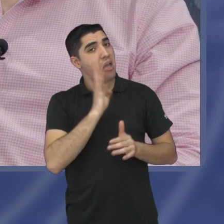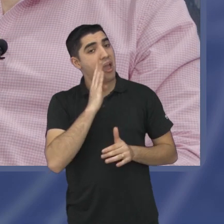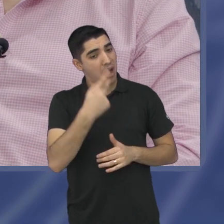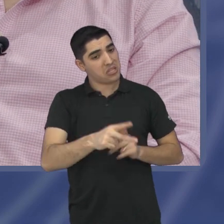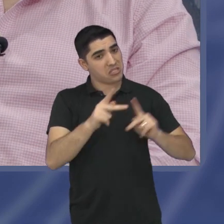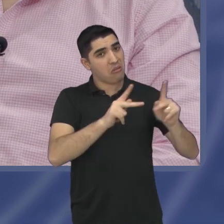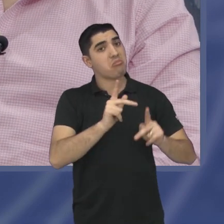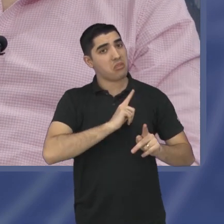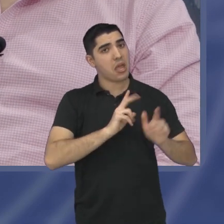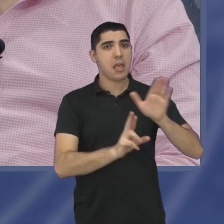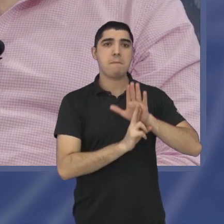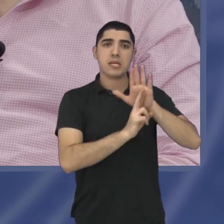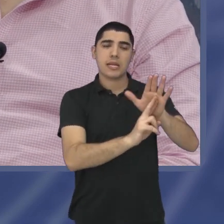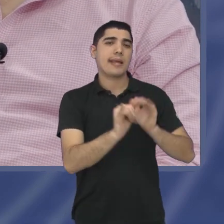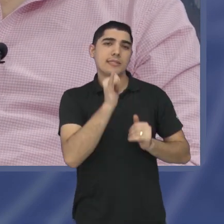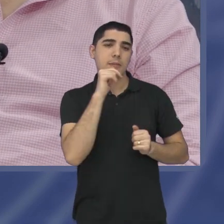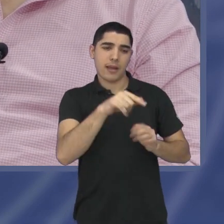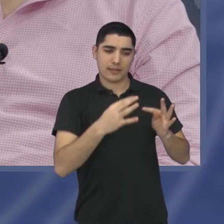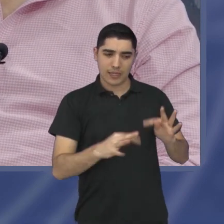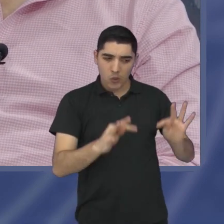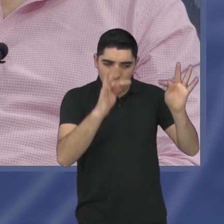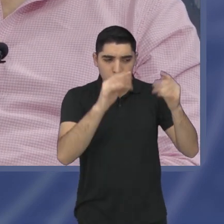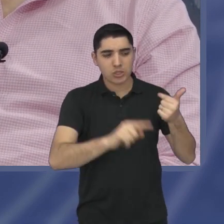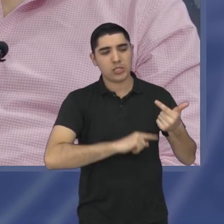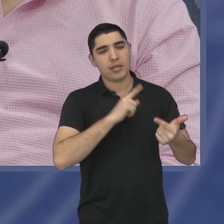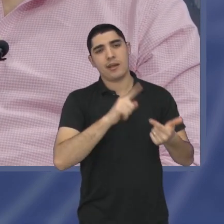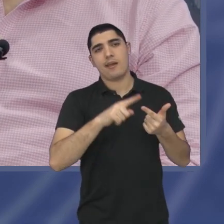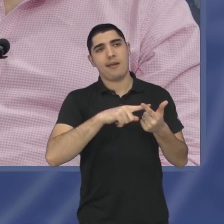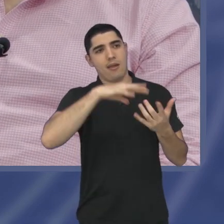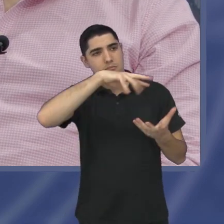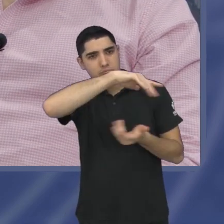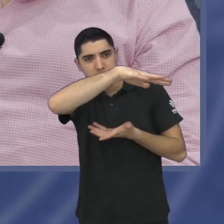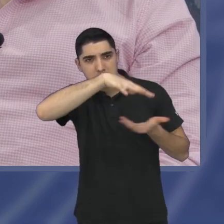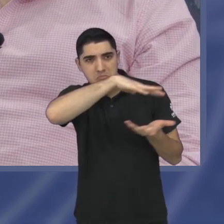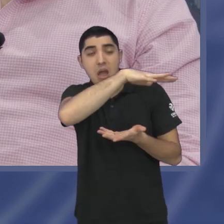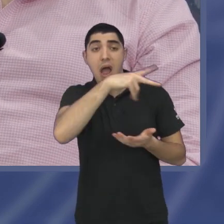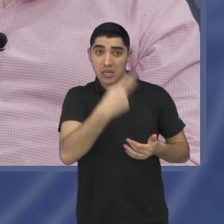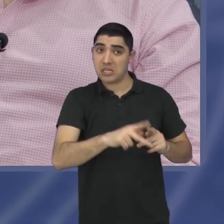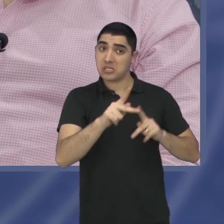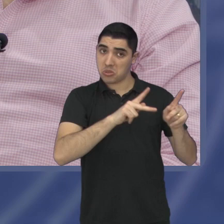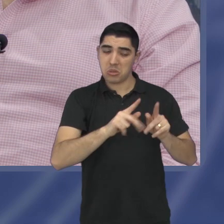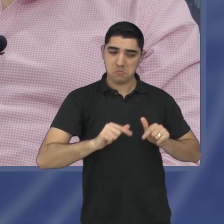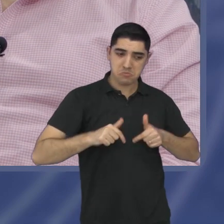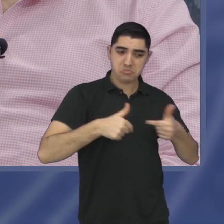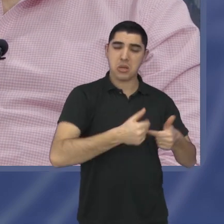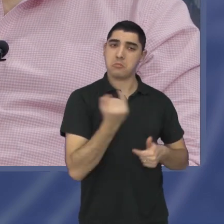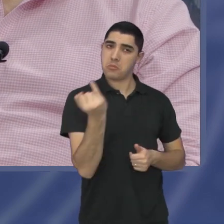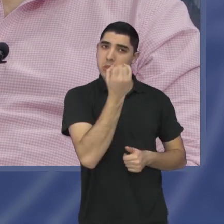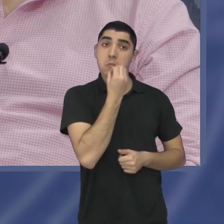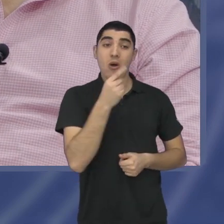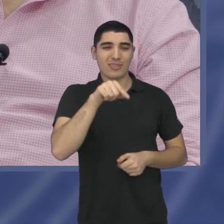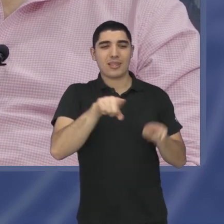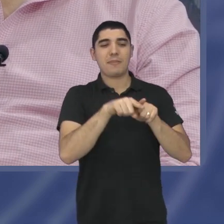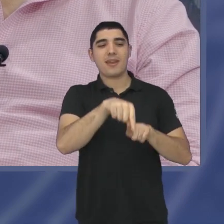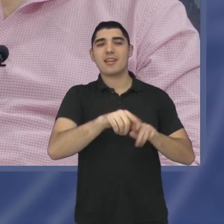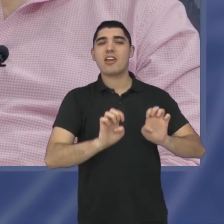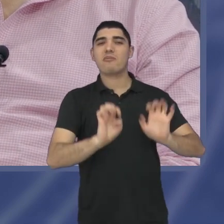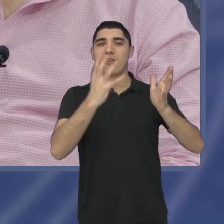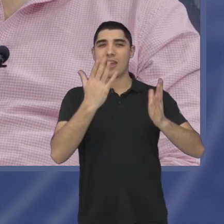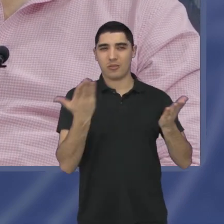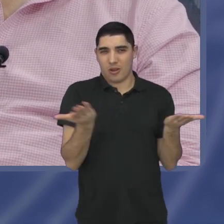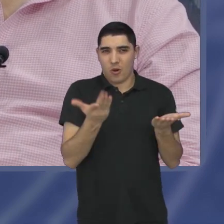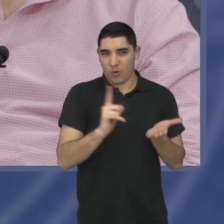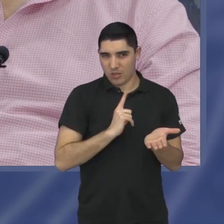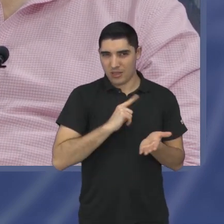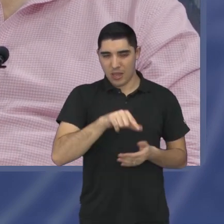A questão tecnológica, espacial é muito forte, né? Isso é bem bacana a gente frisar também. E esse próprio evento que está acontecendo